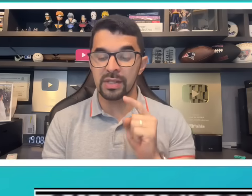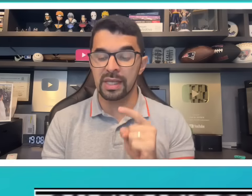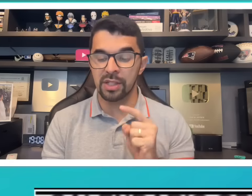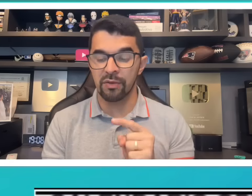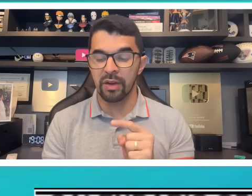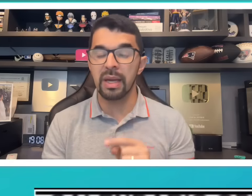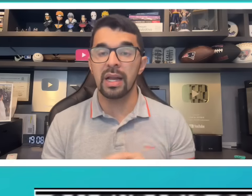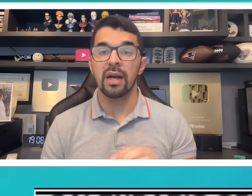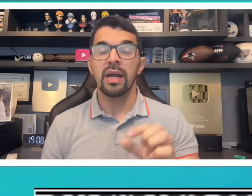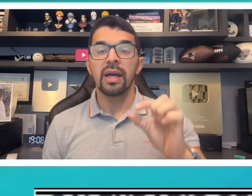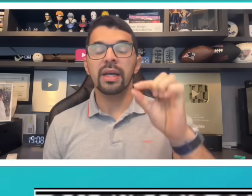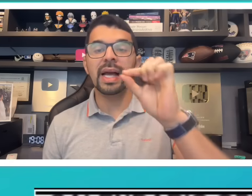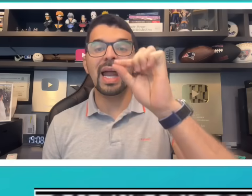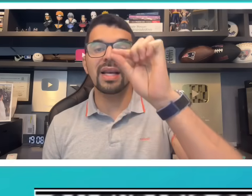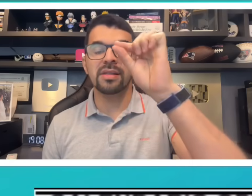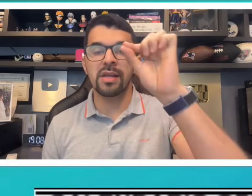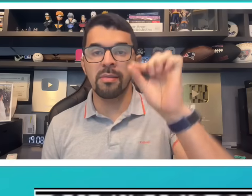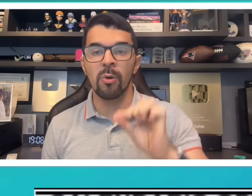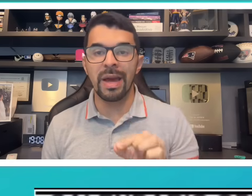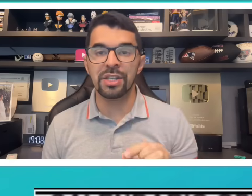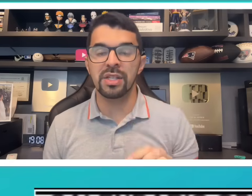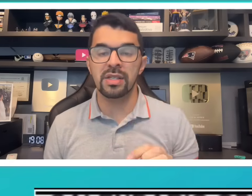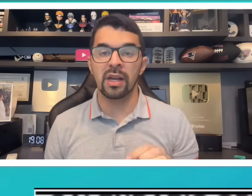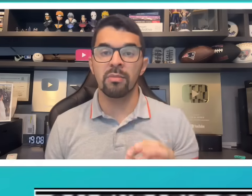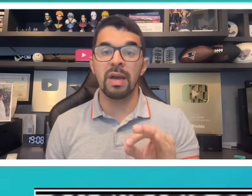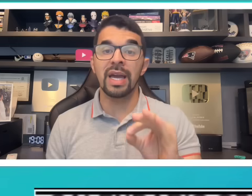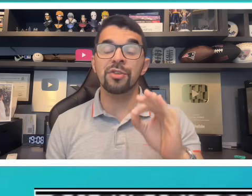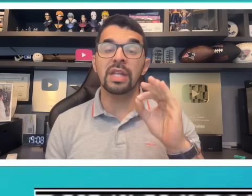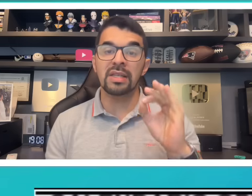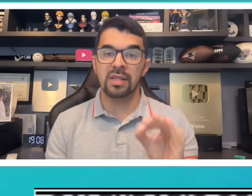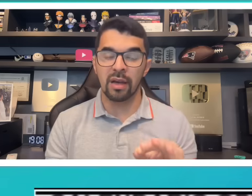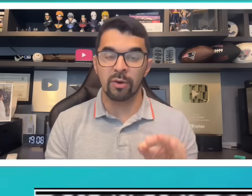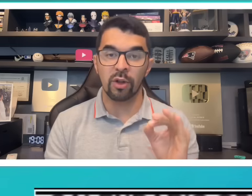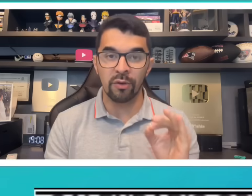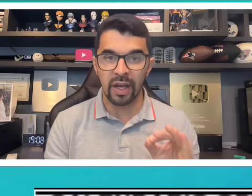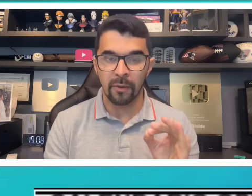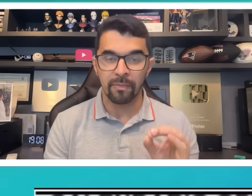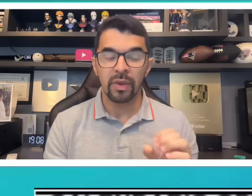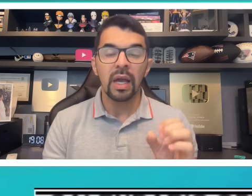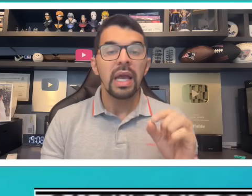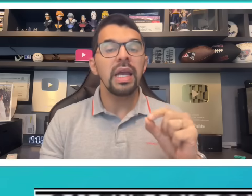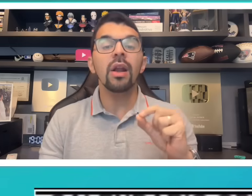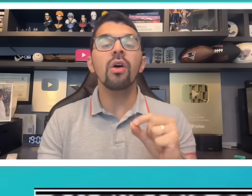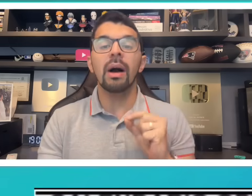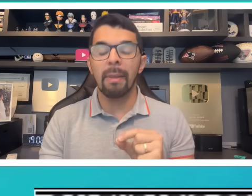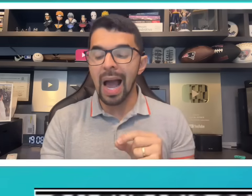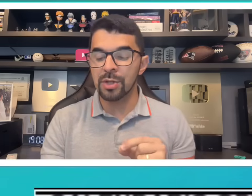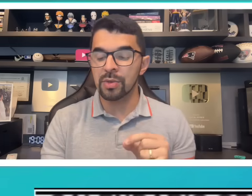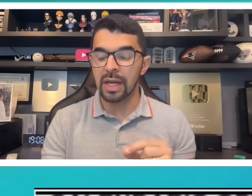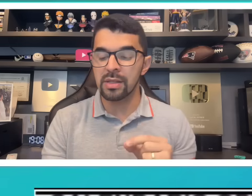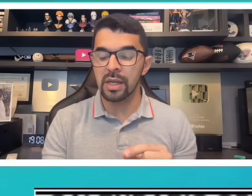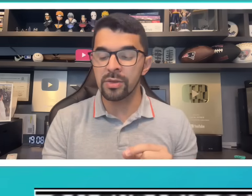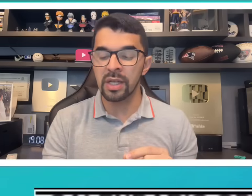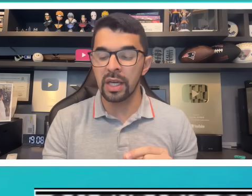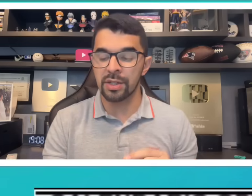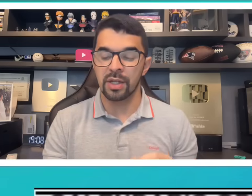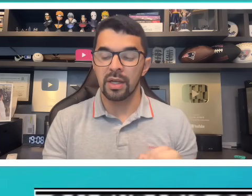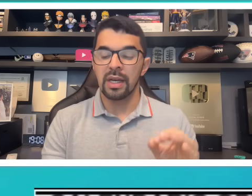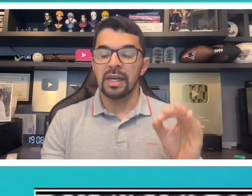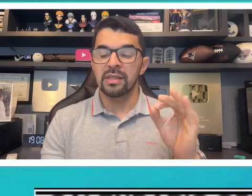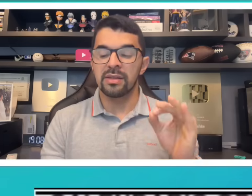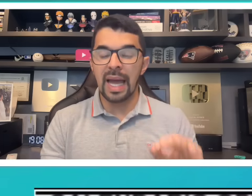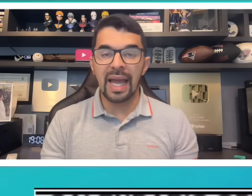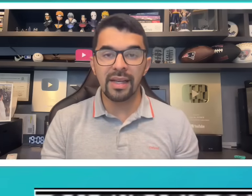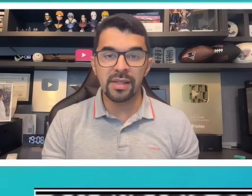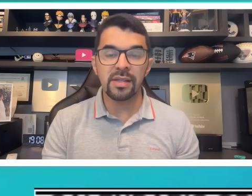onde tem uma setinha vermelha, que está lá em cima, um mês dizendo, mês de dezembro, estão vendo? E logo abaixo está dizendo o seguinte,